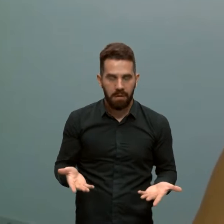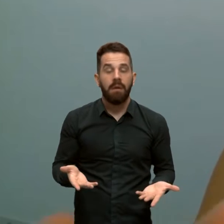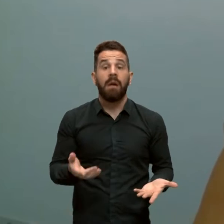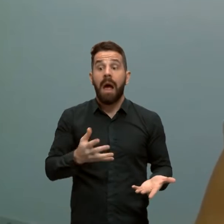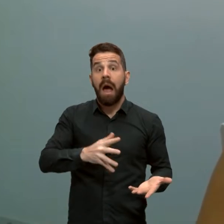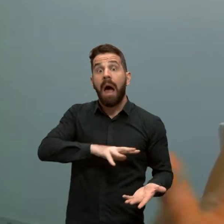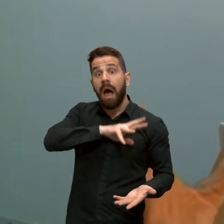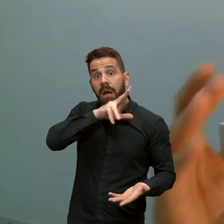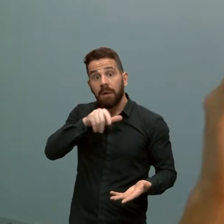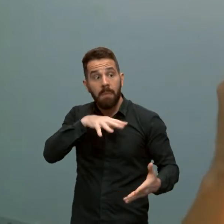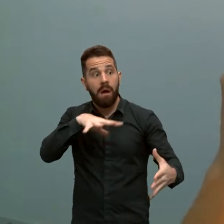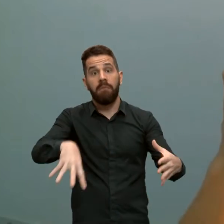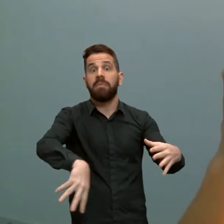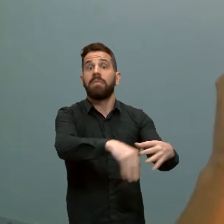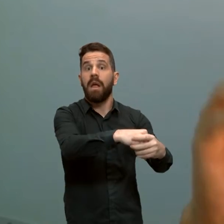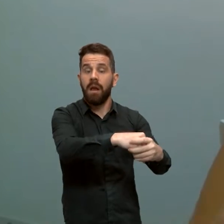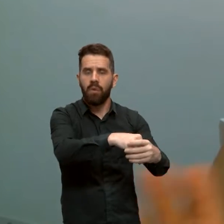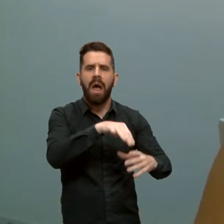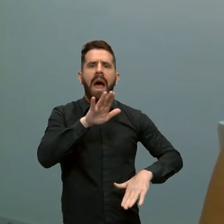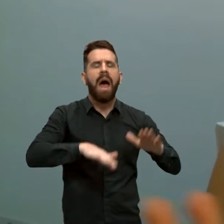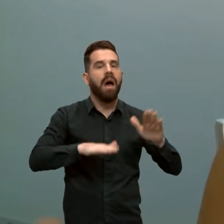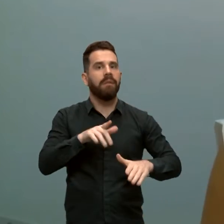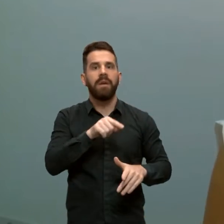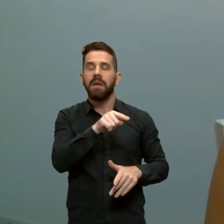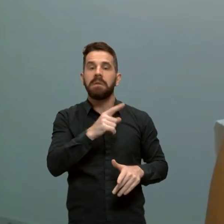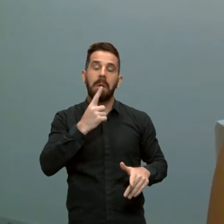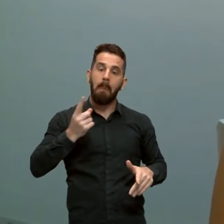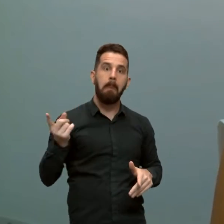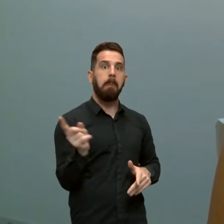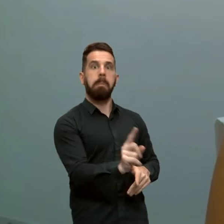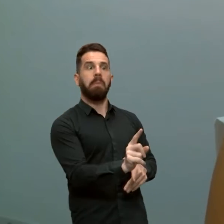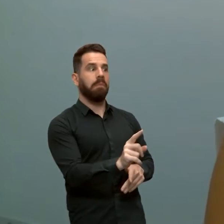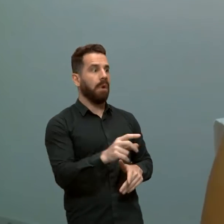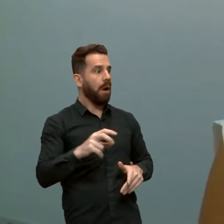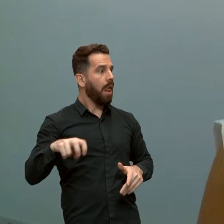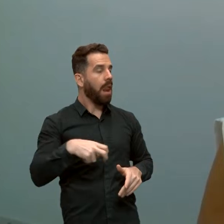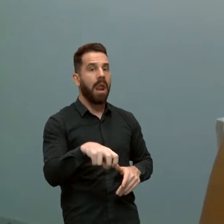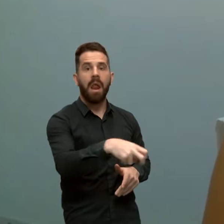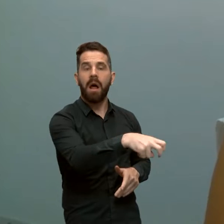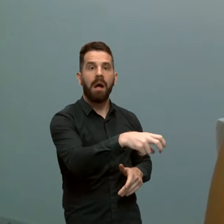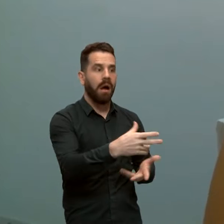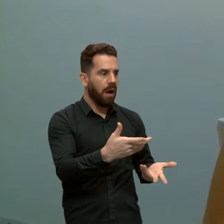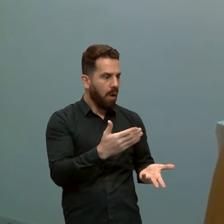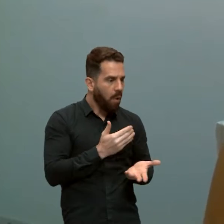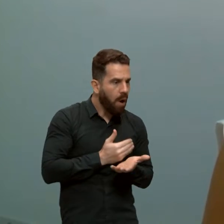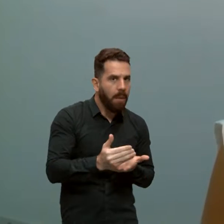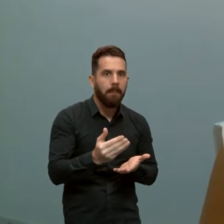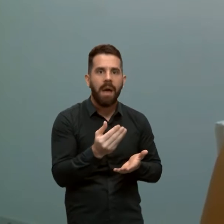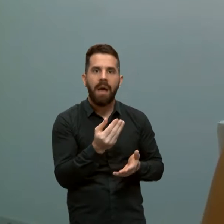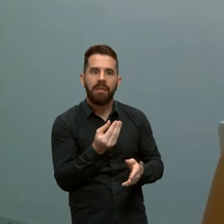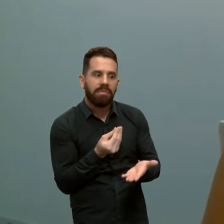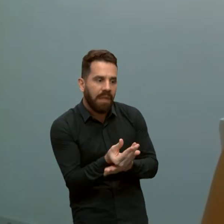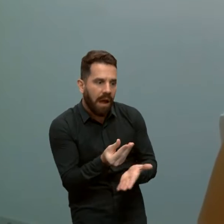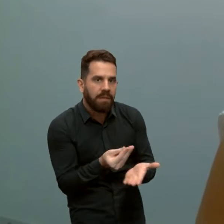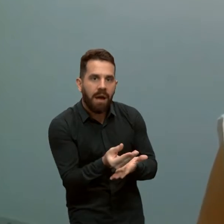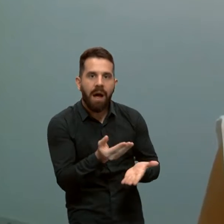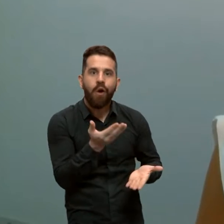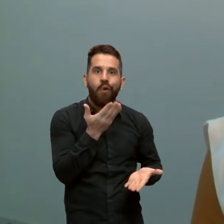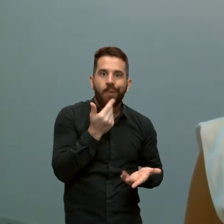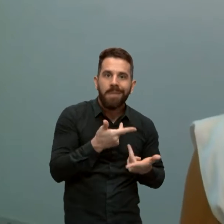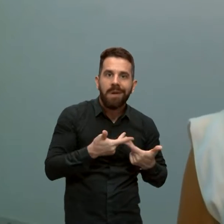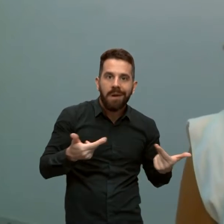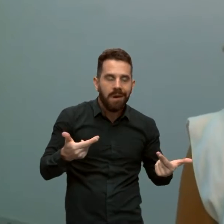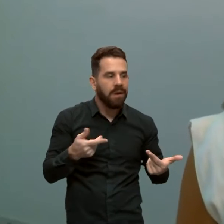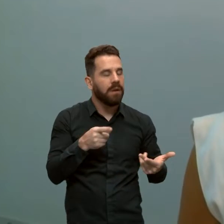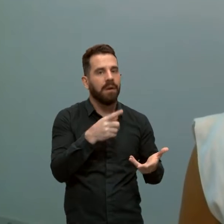casa, muitas vezes são animais que aparecem, Camila, eles aparecem, não é de ninguém, aparece, os meninos começam a alimentar e acolhem esse animal. Mas